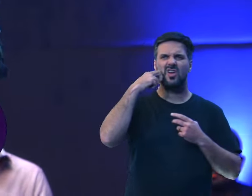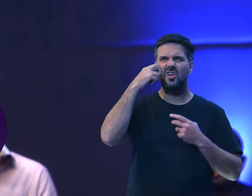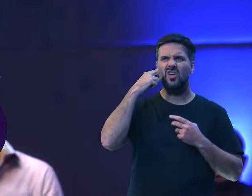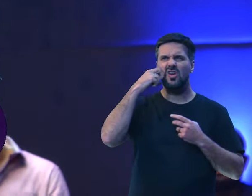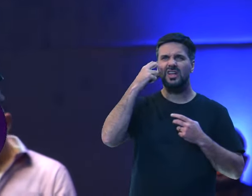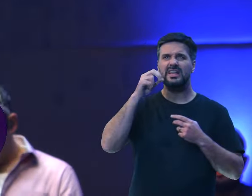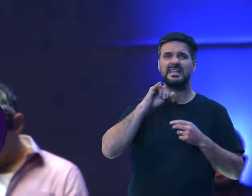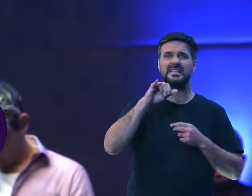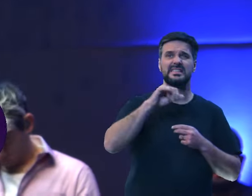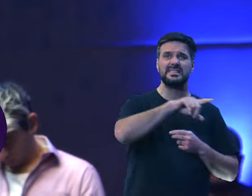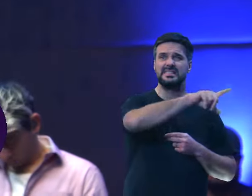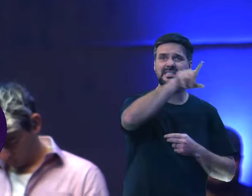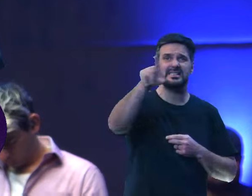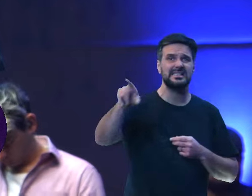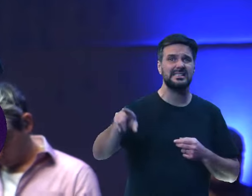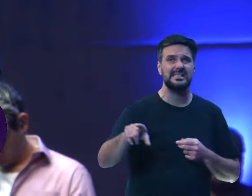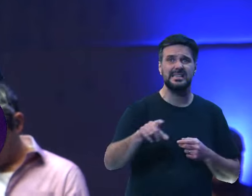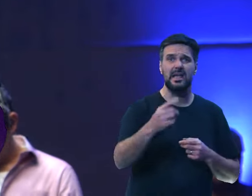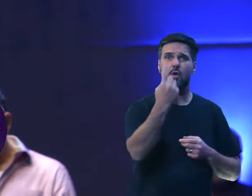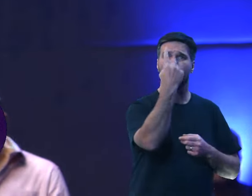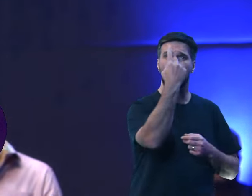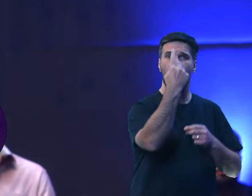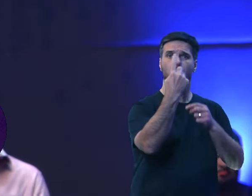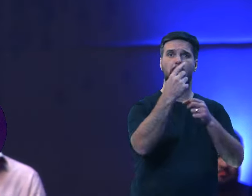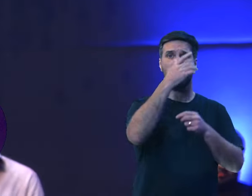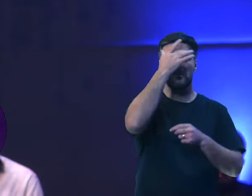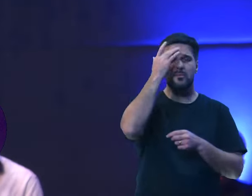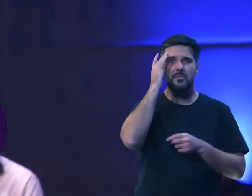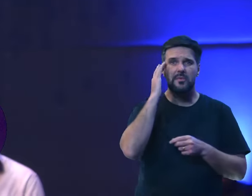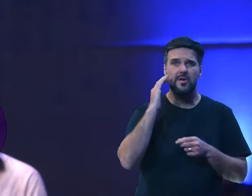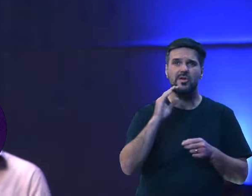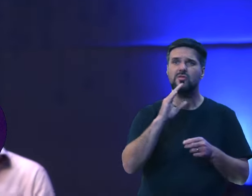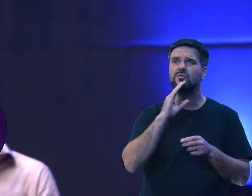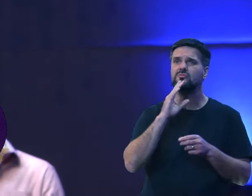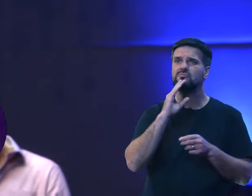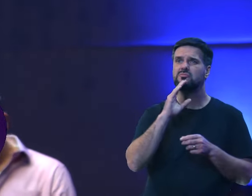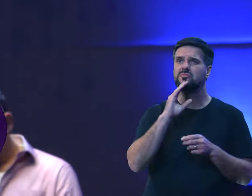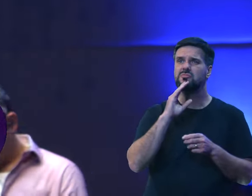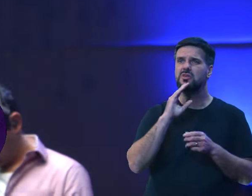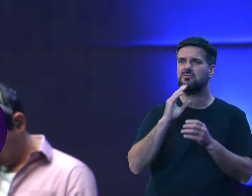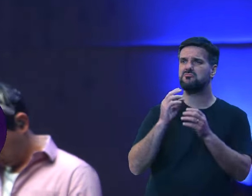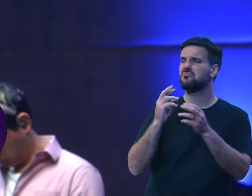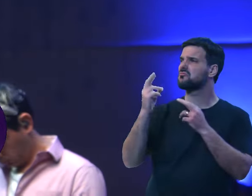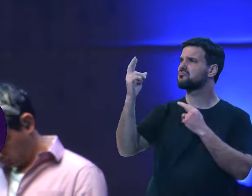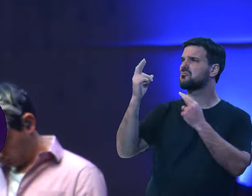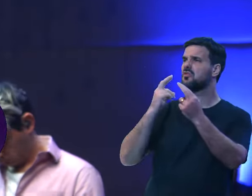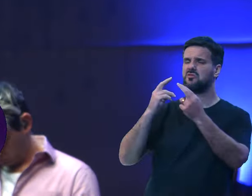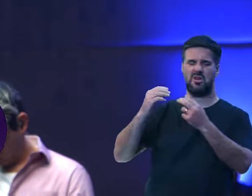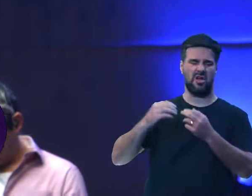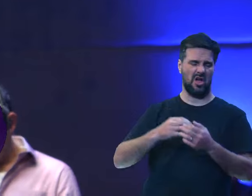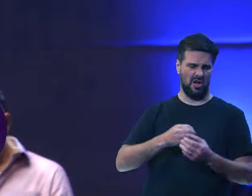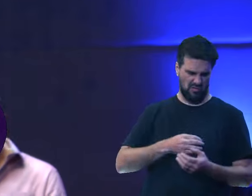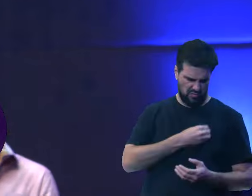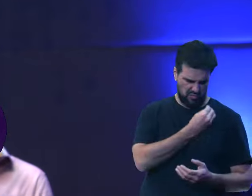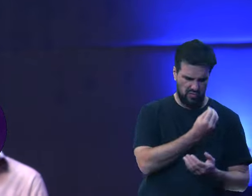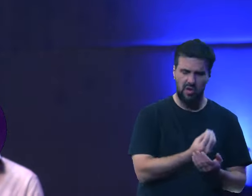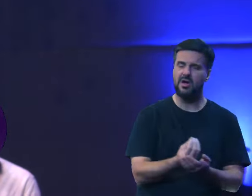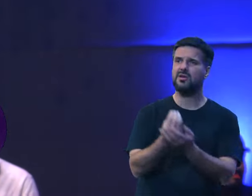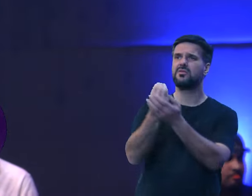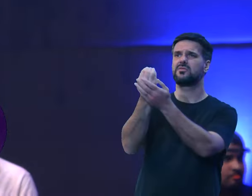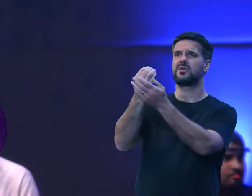se existe alguém aqui nesse lugar, uma pessoa que seja, que deseja entregar a sua vida a Jesus, levanta uma das tuas mãos, porque eu quero orar por